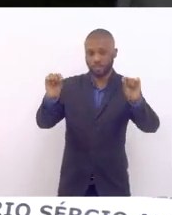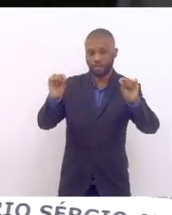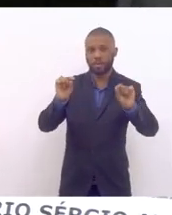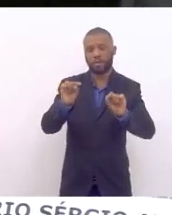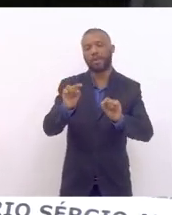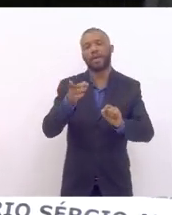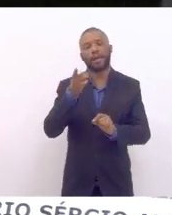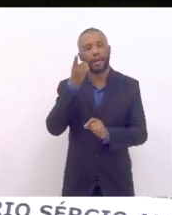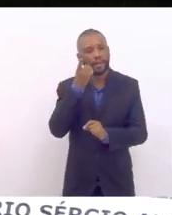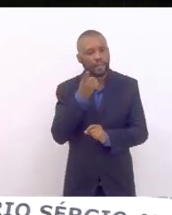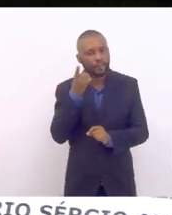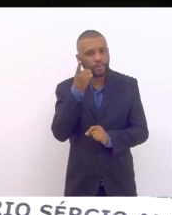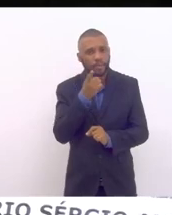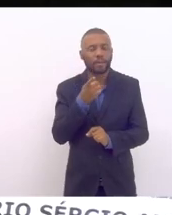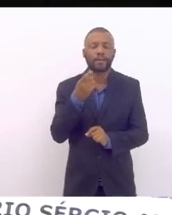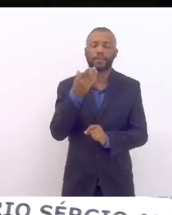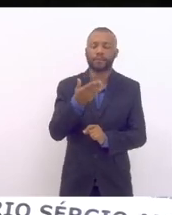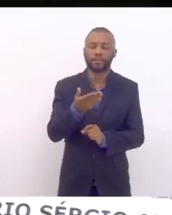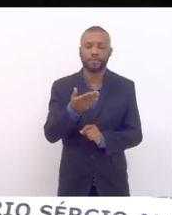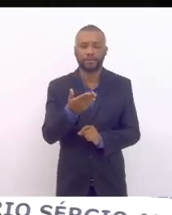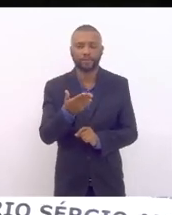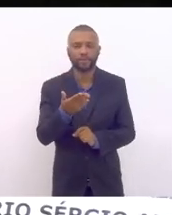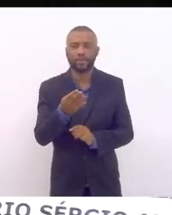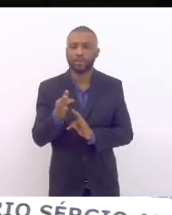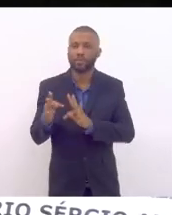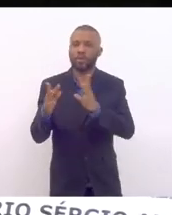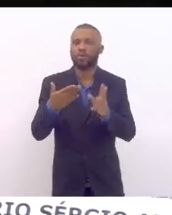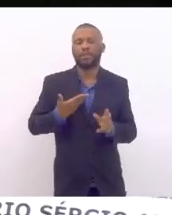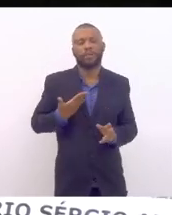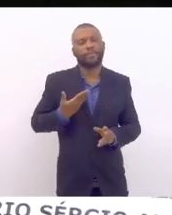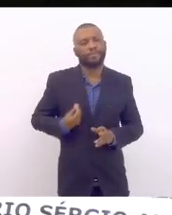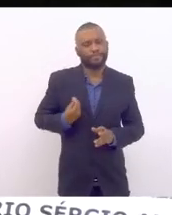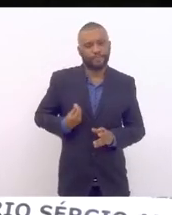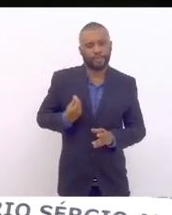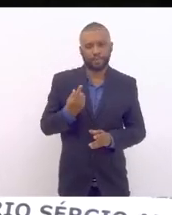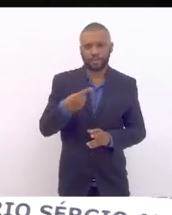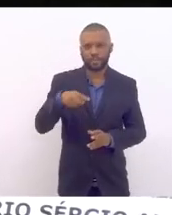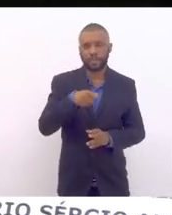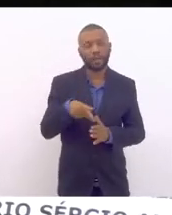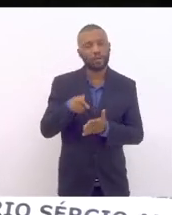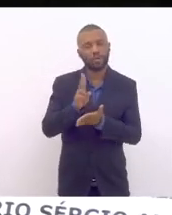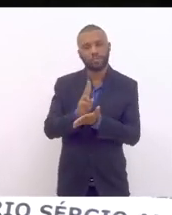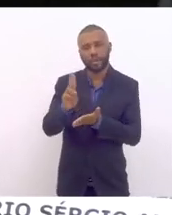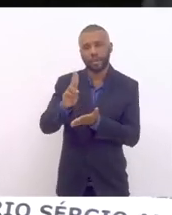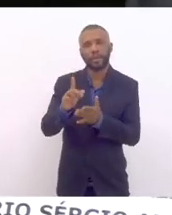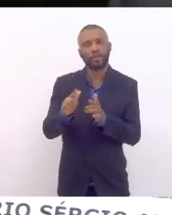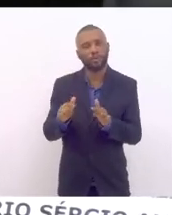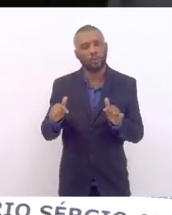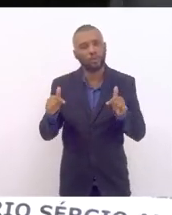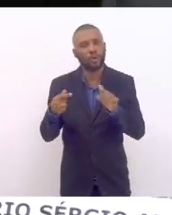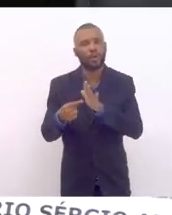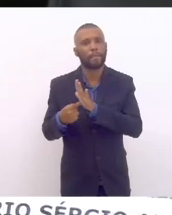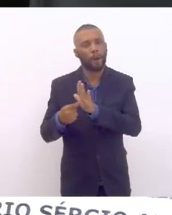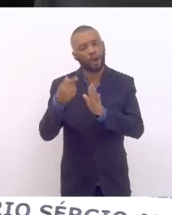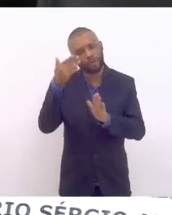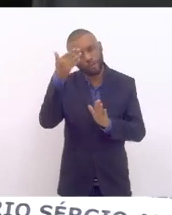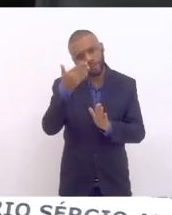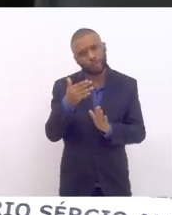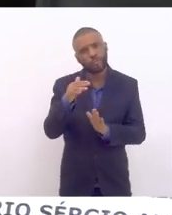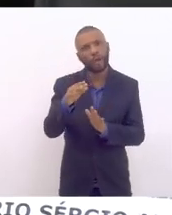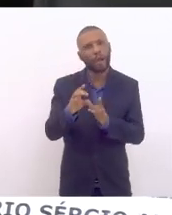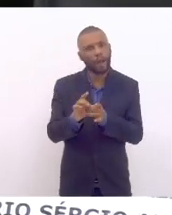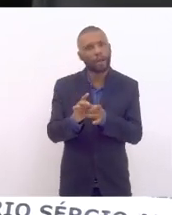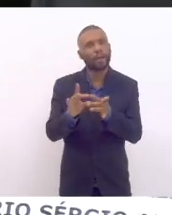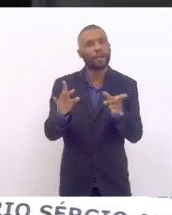Deputado e todos os colegas presentes as Universidades Elas têm se colocado se colocam